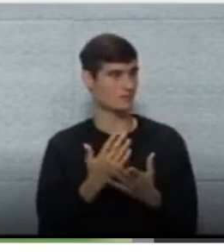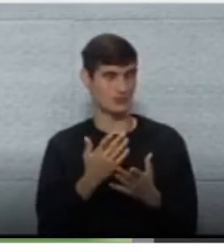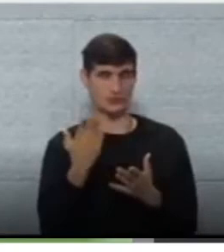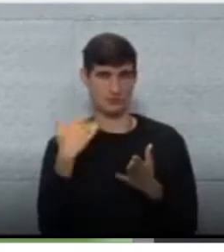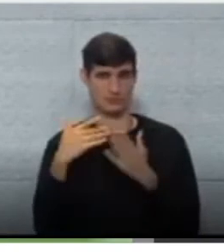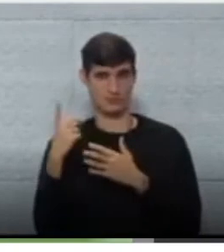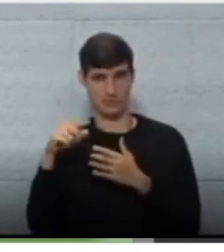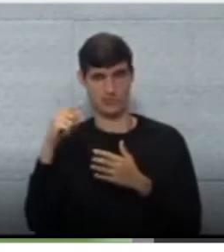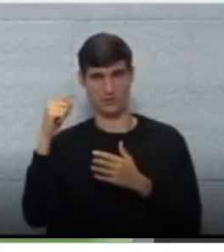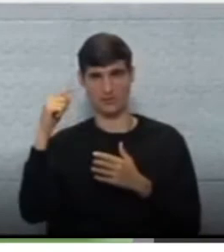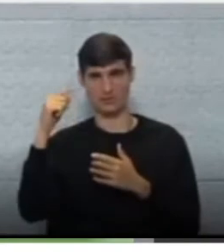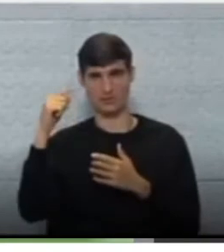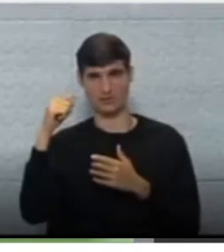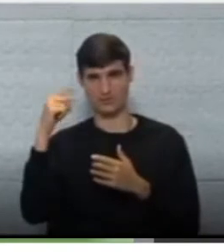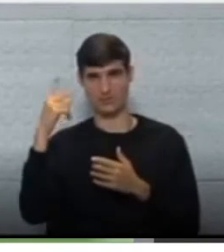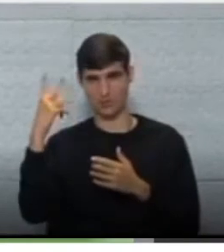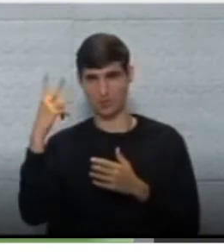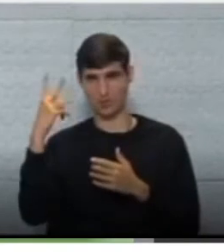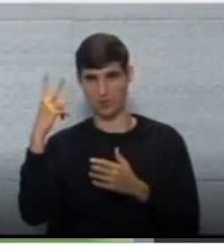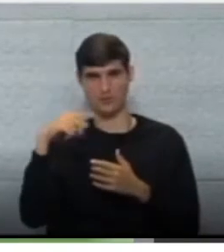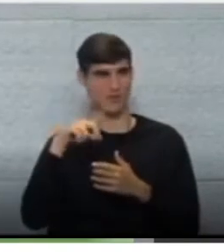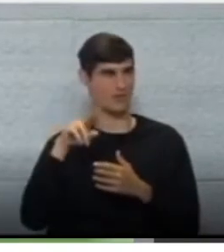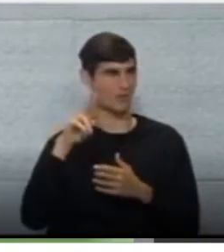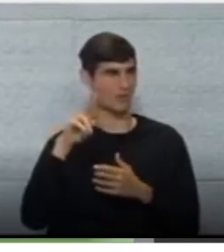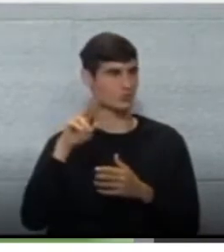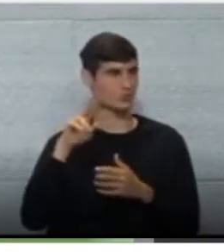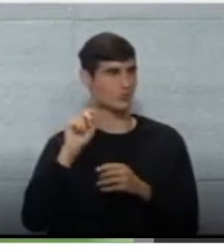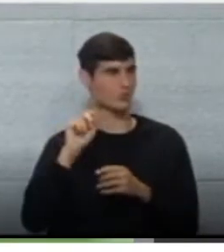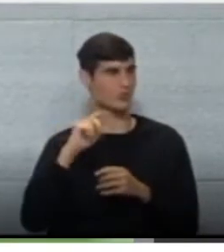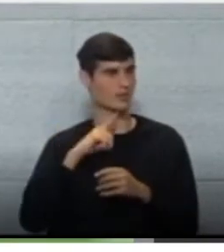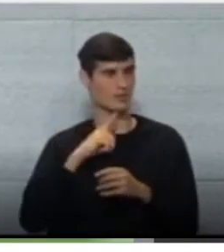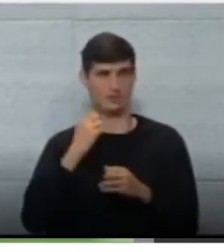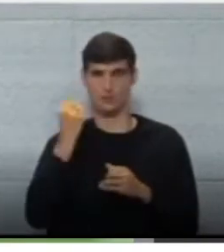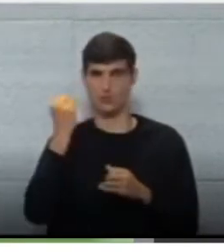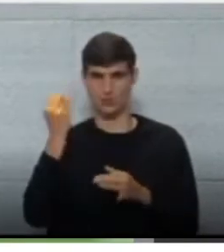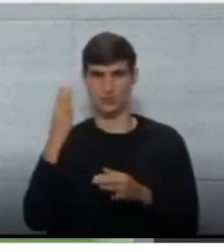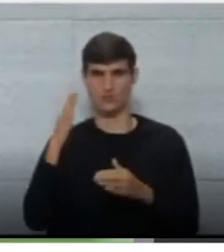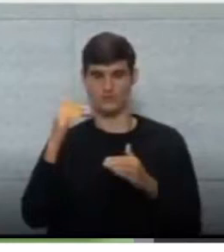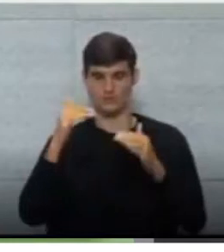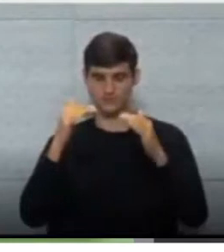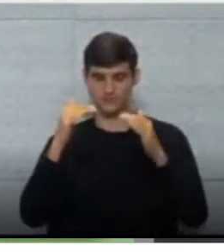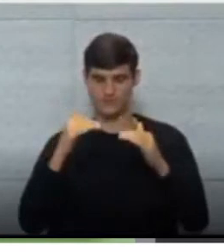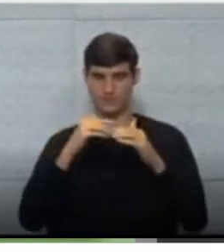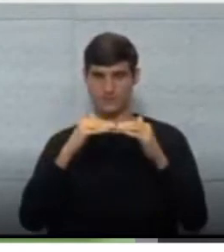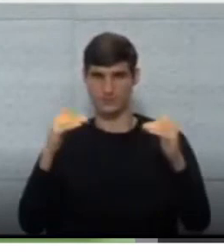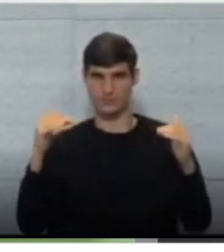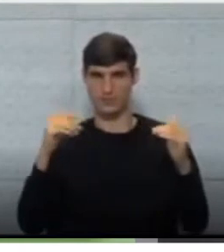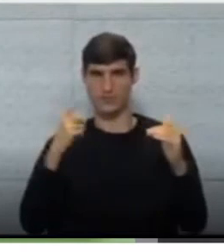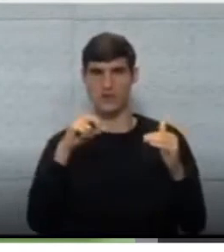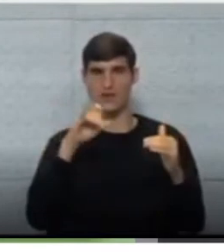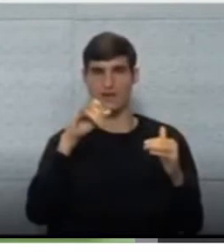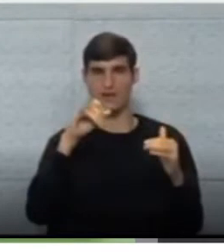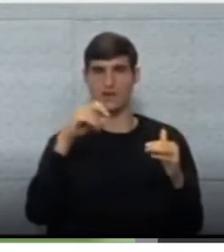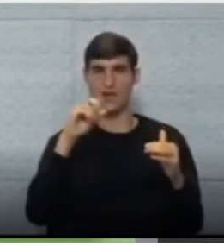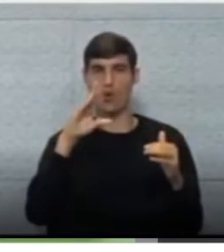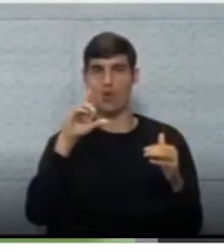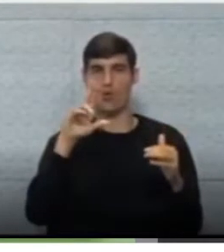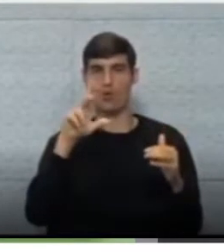que eu escolhi, que está mais próximo ao padrão. Depois, o inóculo, o quanto